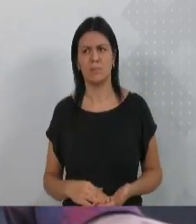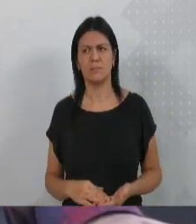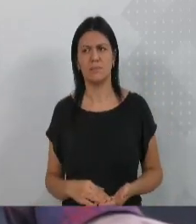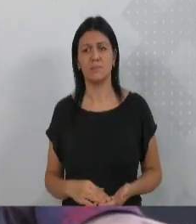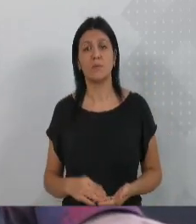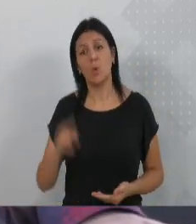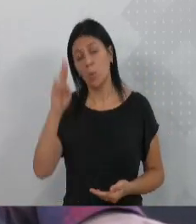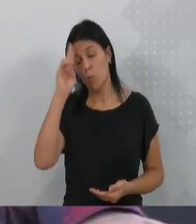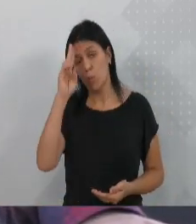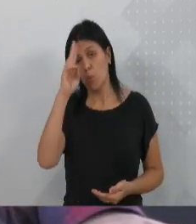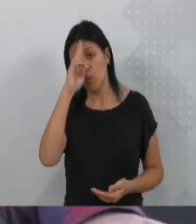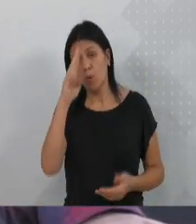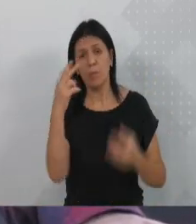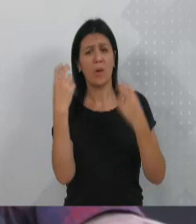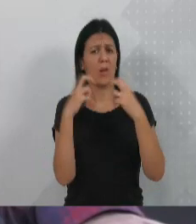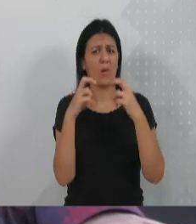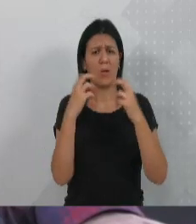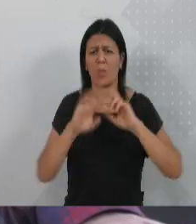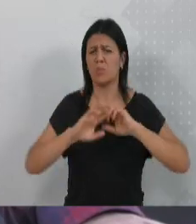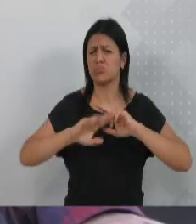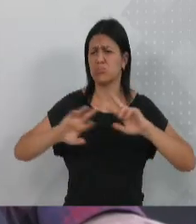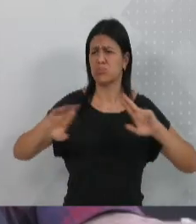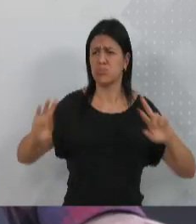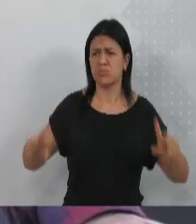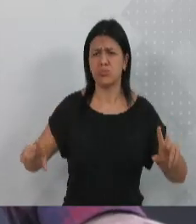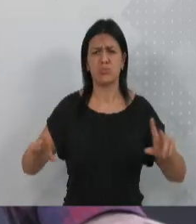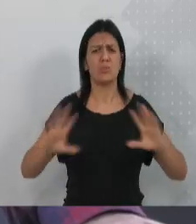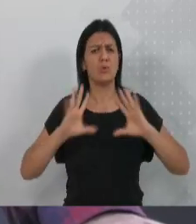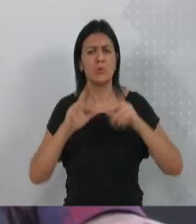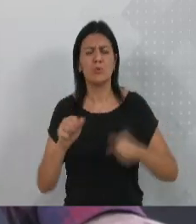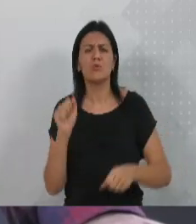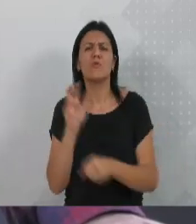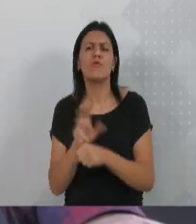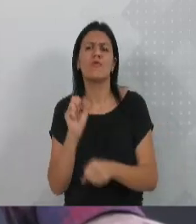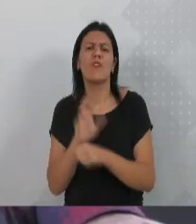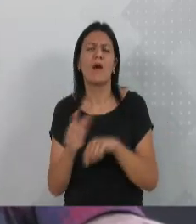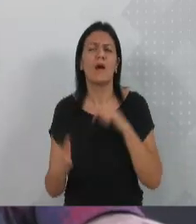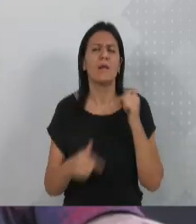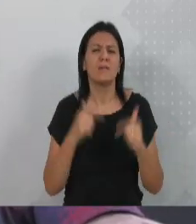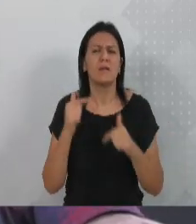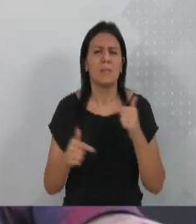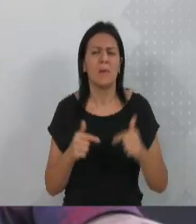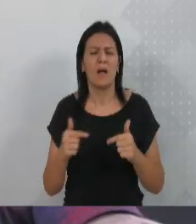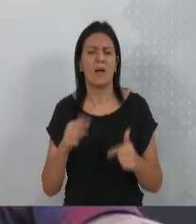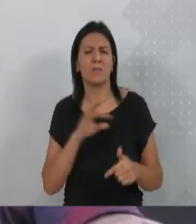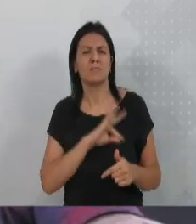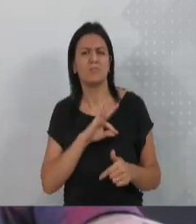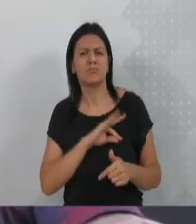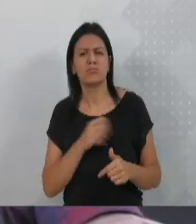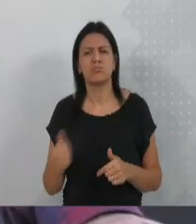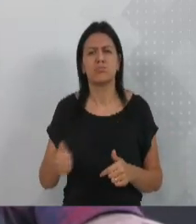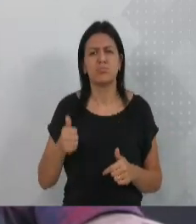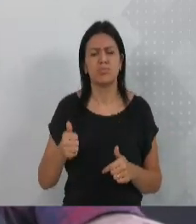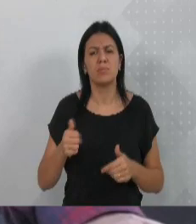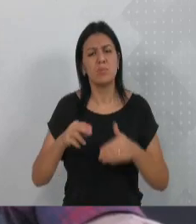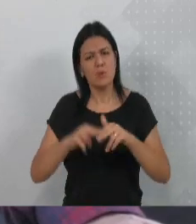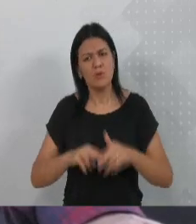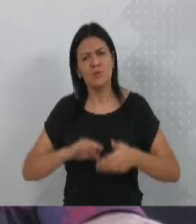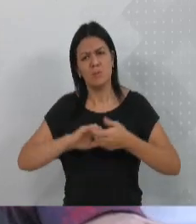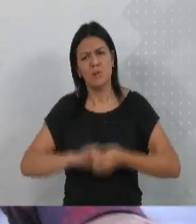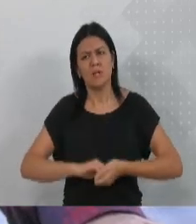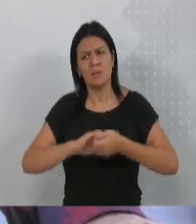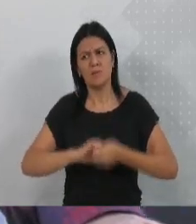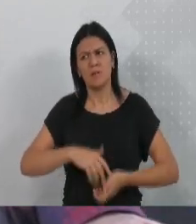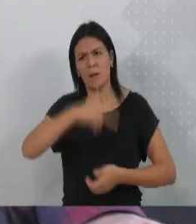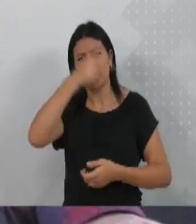Uber transporte mobilidade urbana isso gera emprego gera renda então mais uma vez quero aqui parabenizar todo executivo